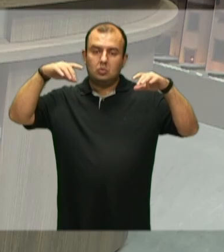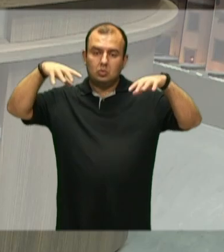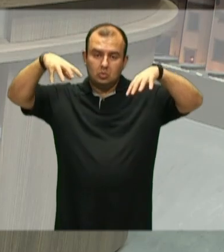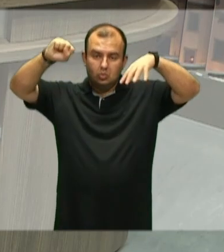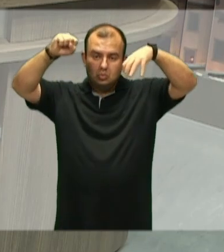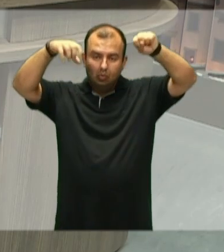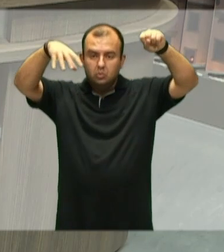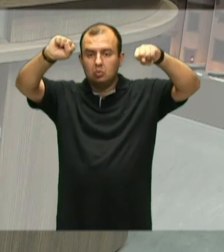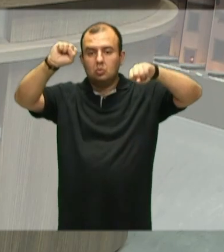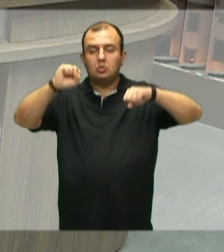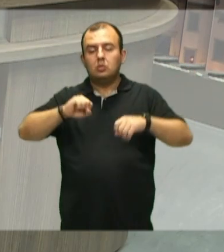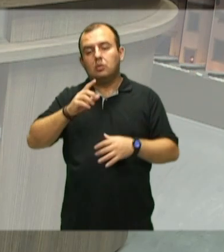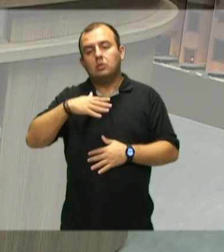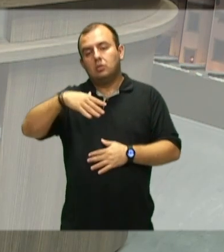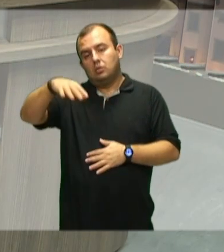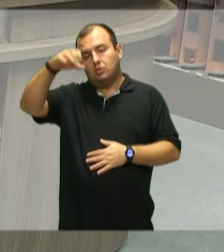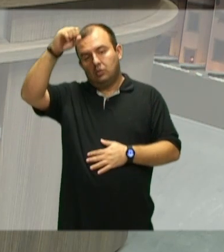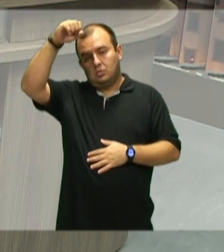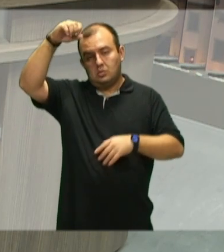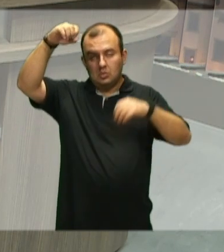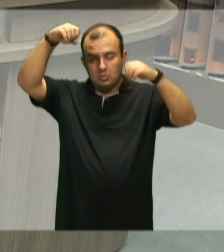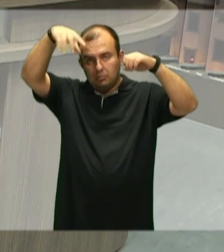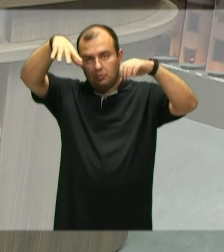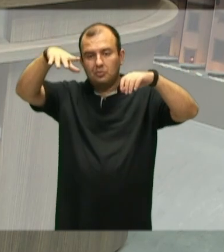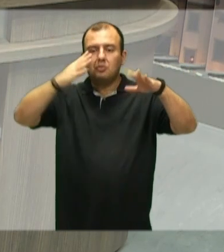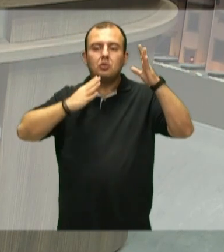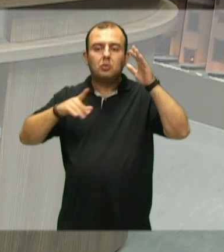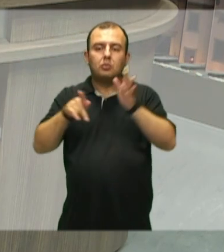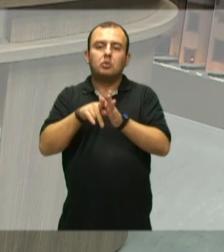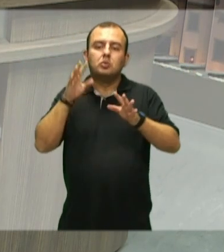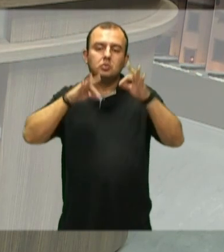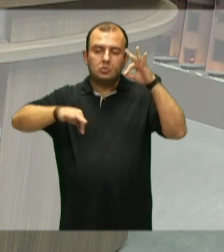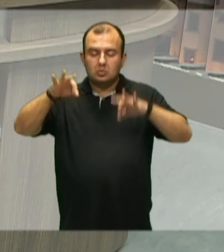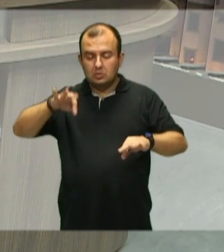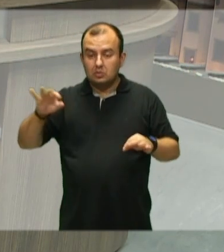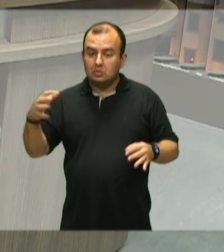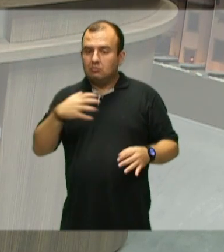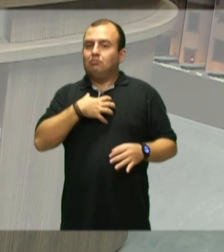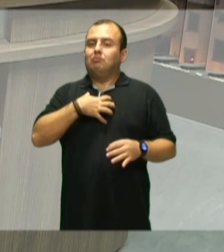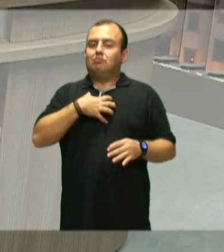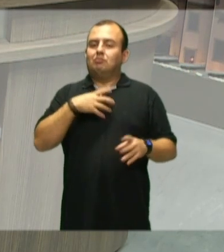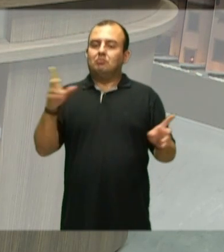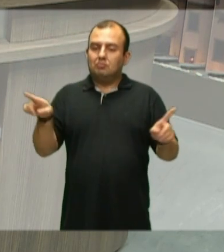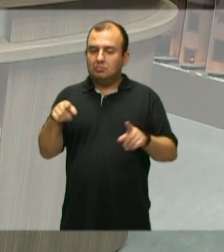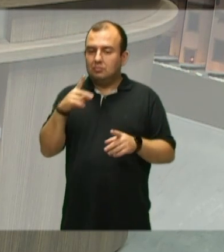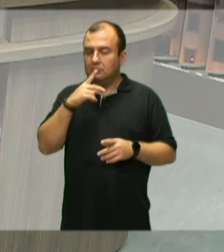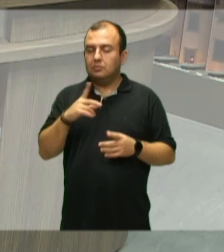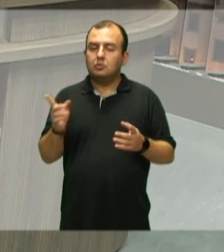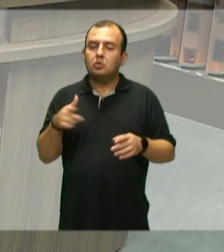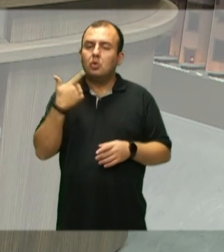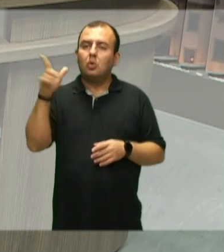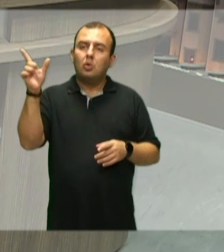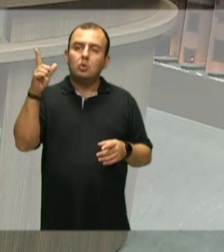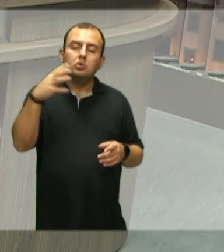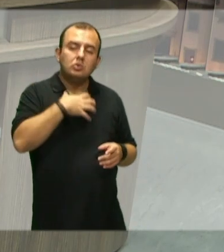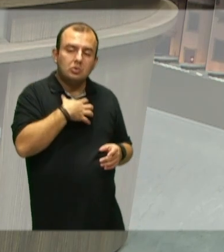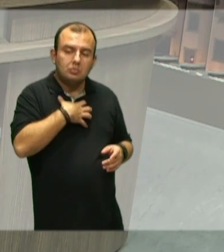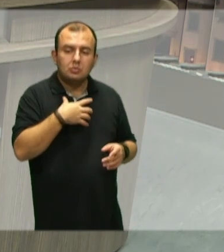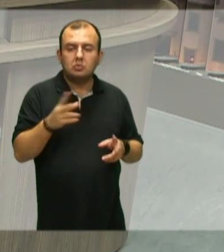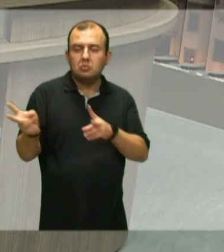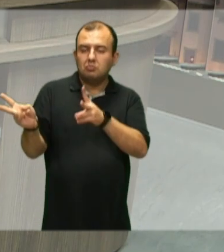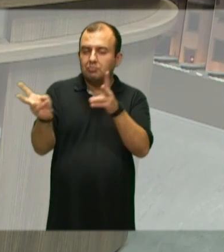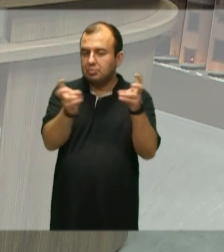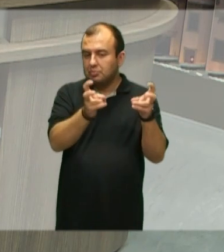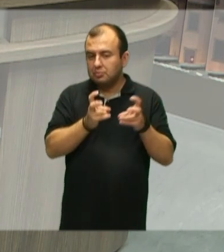vão se apagar e vai entrar uma luz que é a do teatro e que daí a mágica já acontece, né? Porque é outro registro, é outra